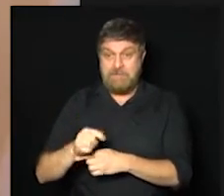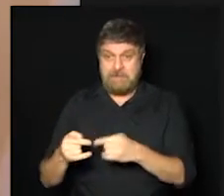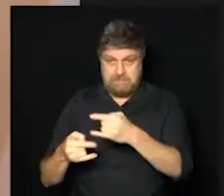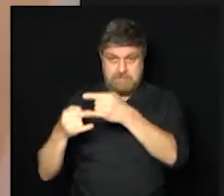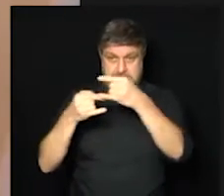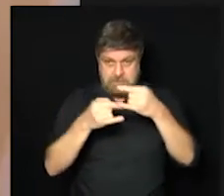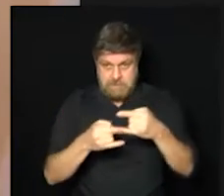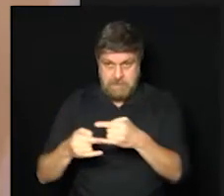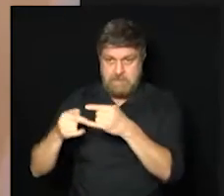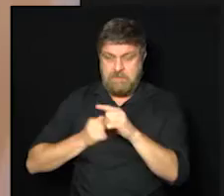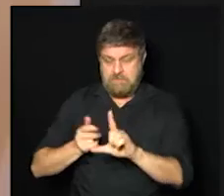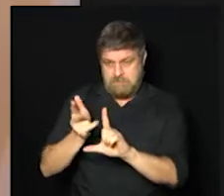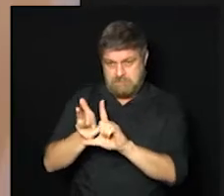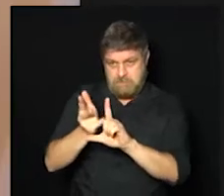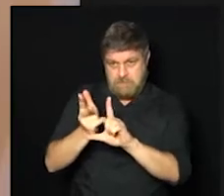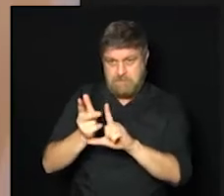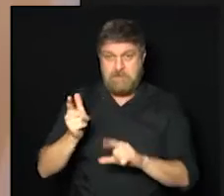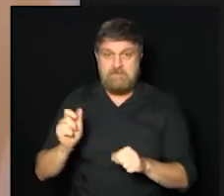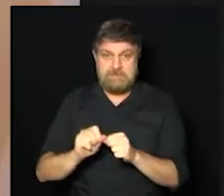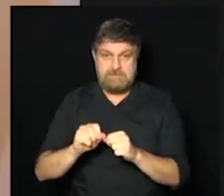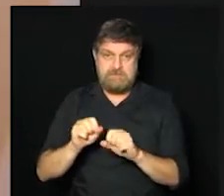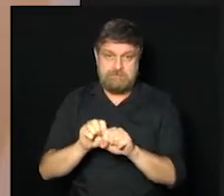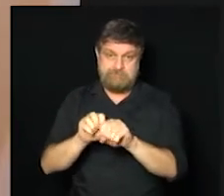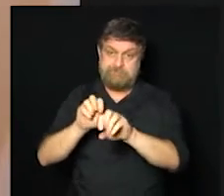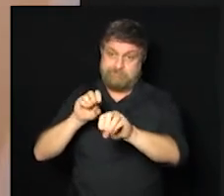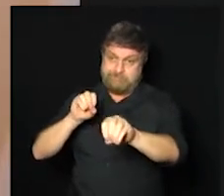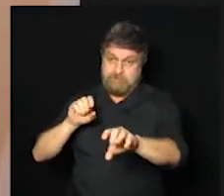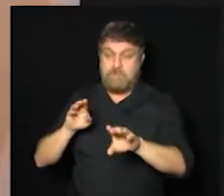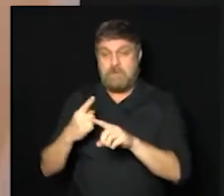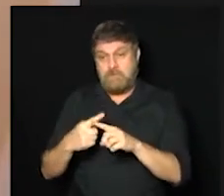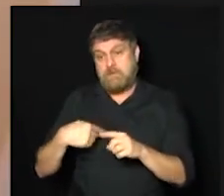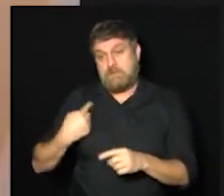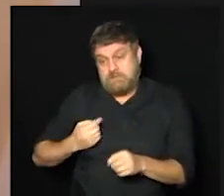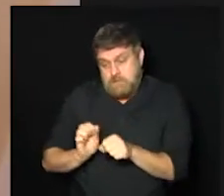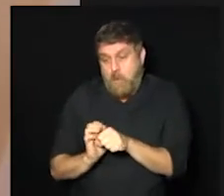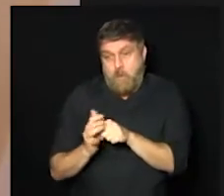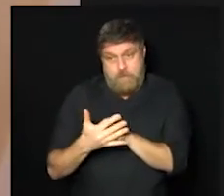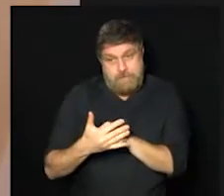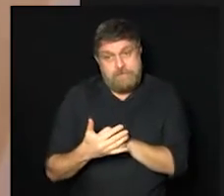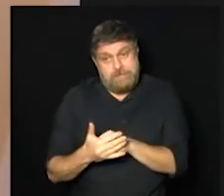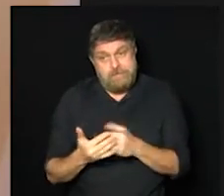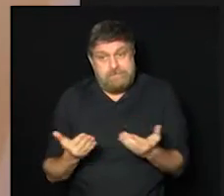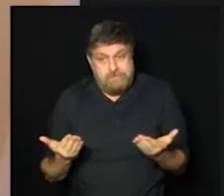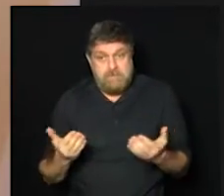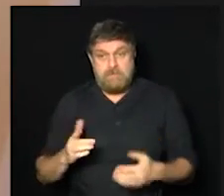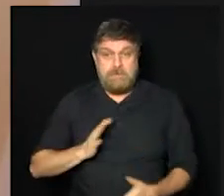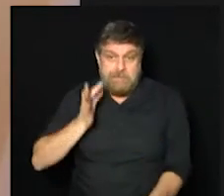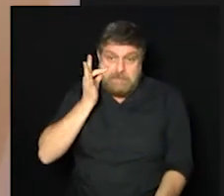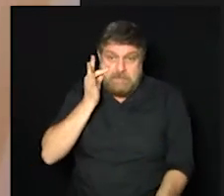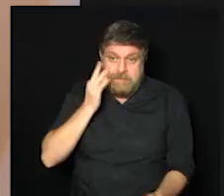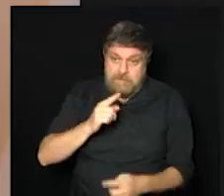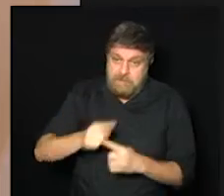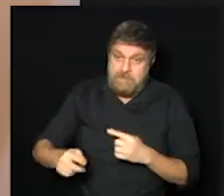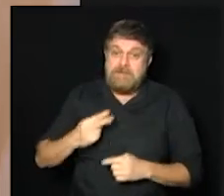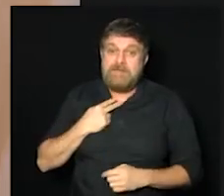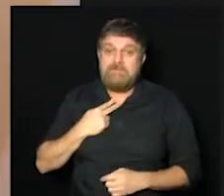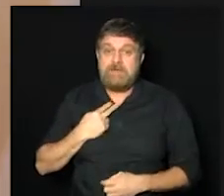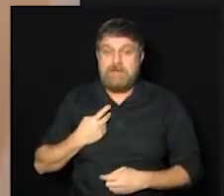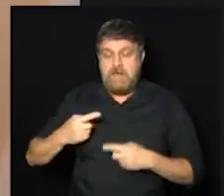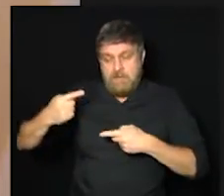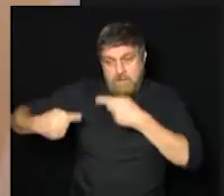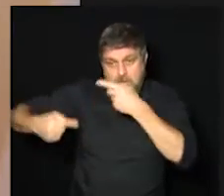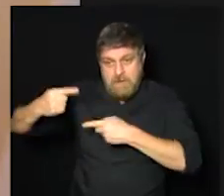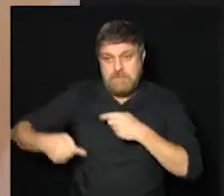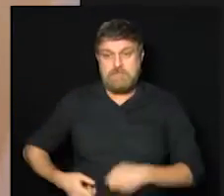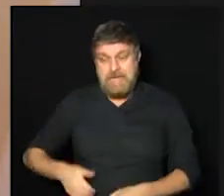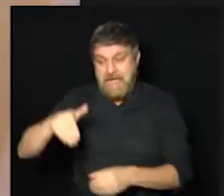videoconferência, porque a gente está fazendo tudo à distância pela questão do coronavírus, né? E ele vai falar sobre política, eleições e